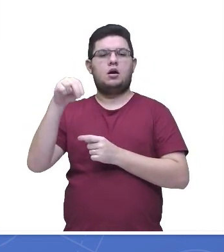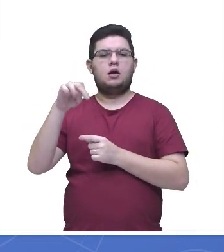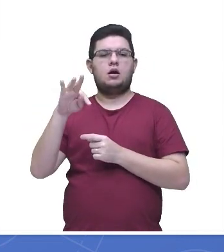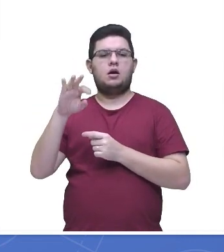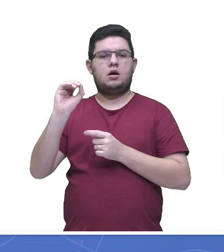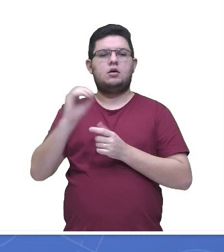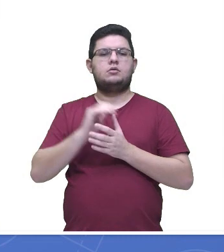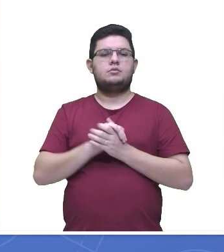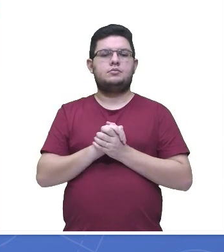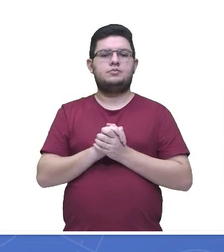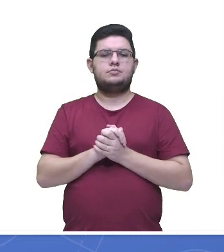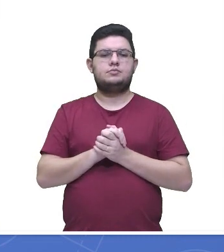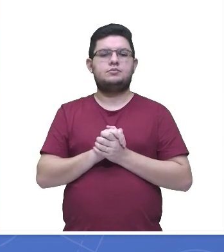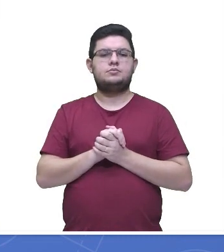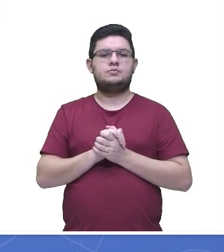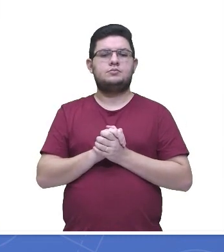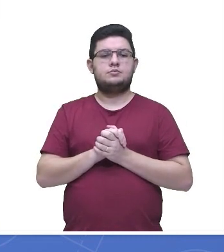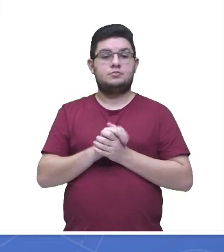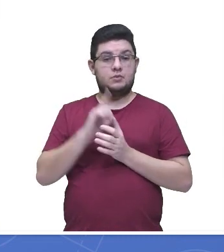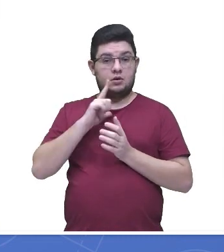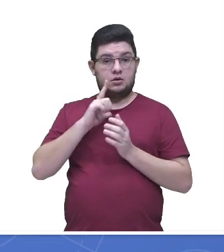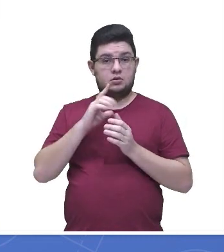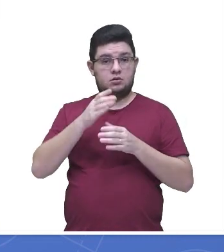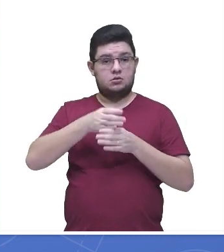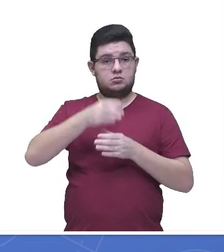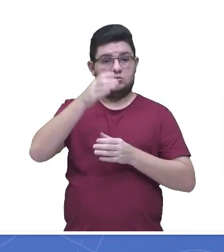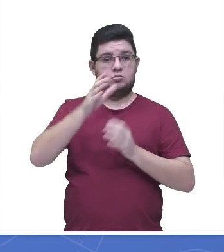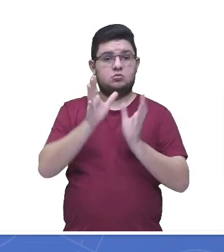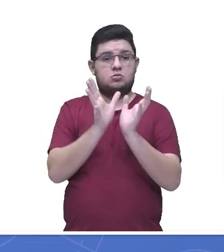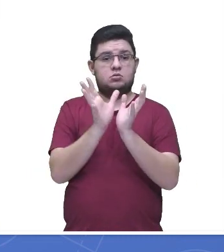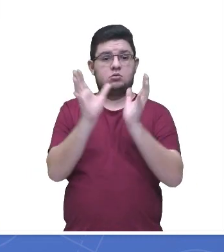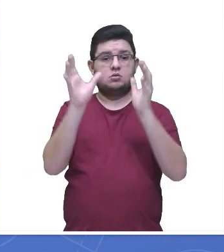um capitel denominado de